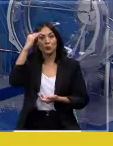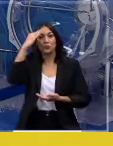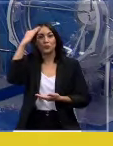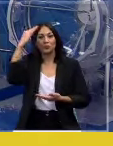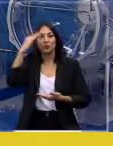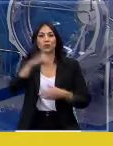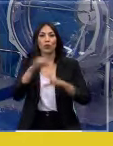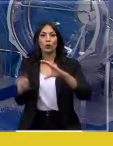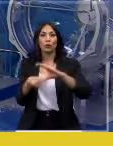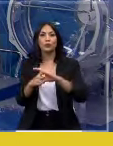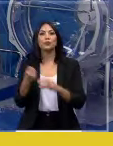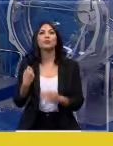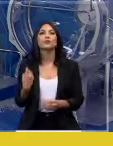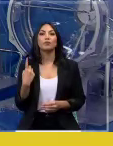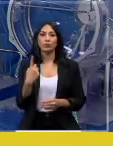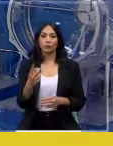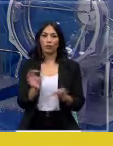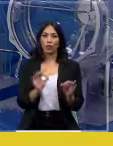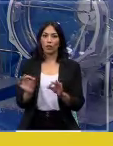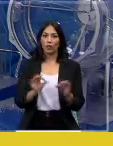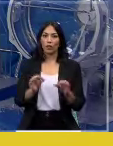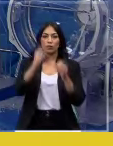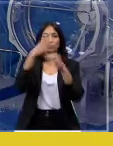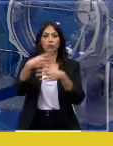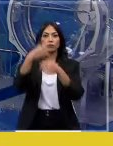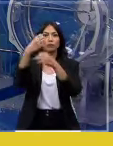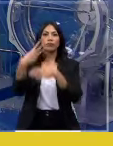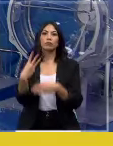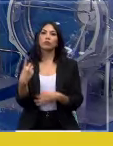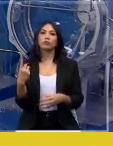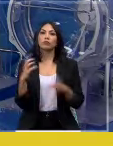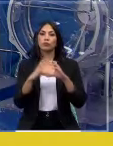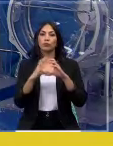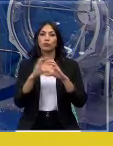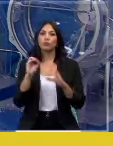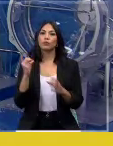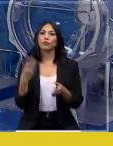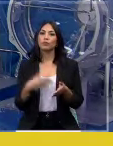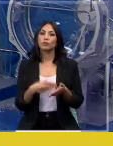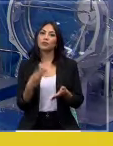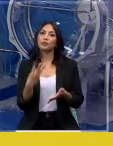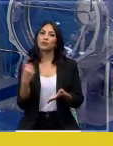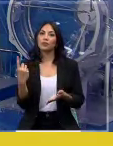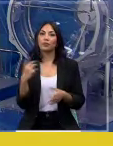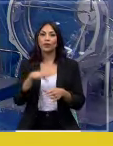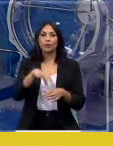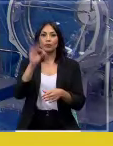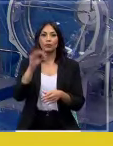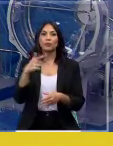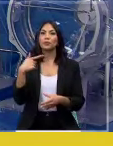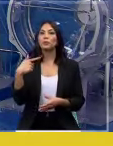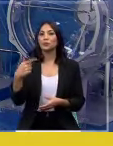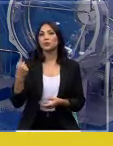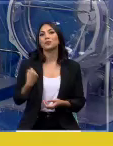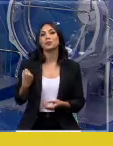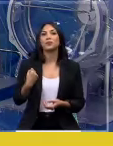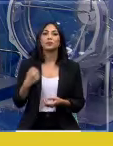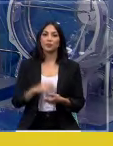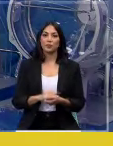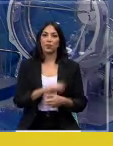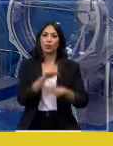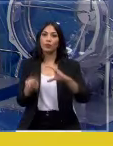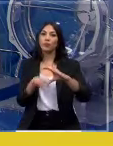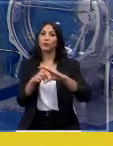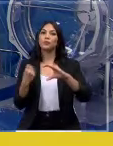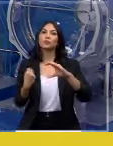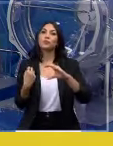meu outro lado o globo número um foi carregado com 31 bolas numeradas de 1 a 31 e serão sorteados sete números